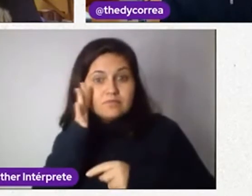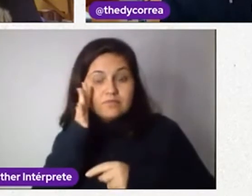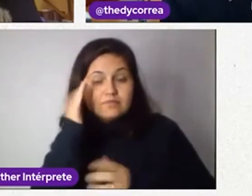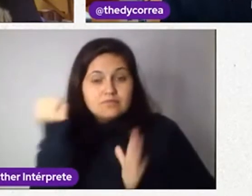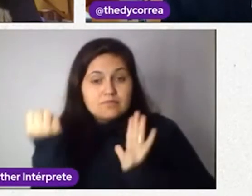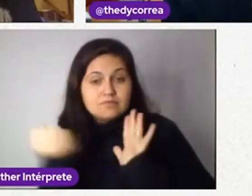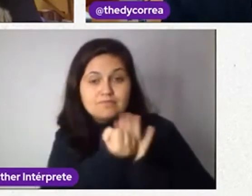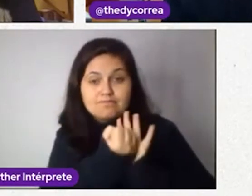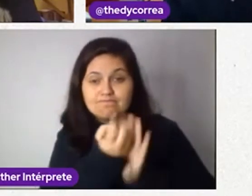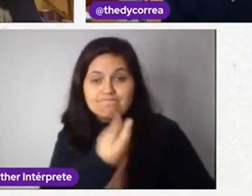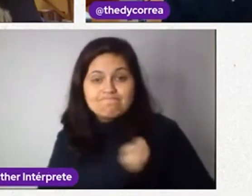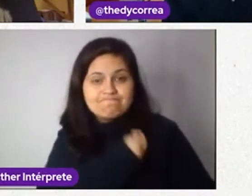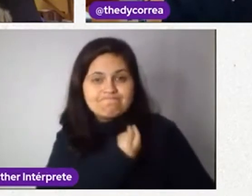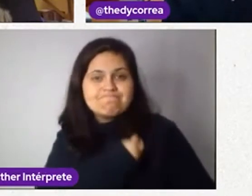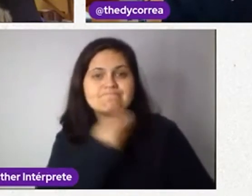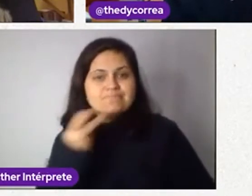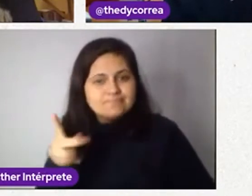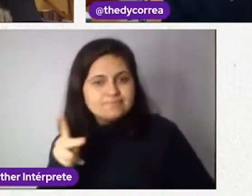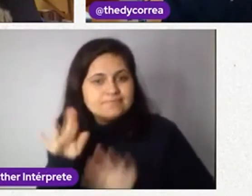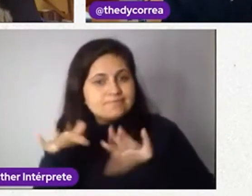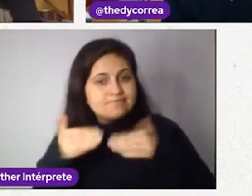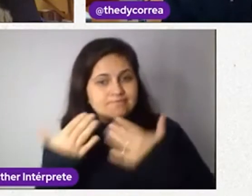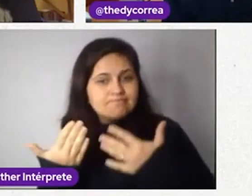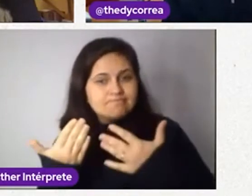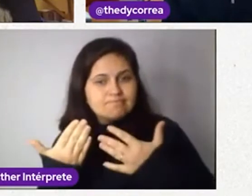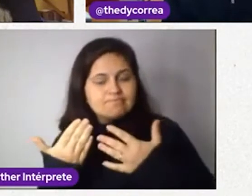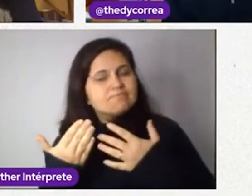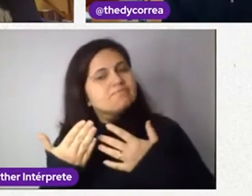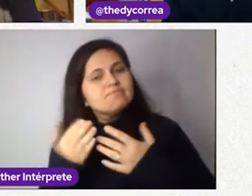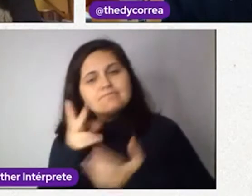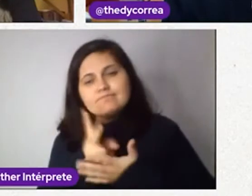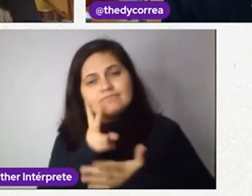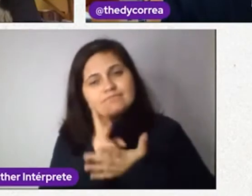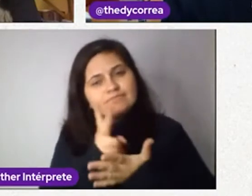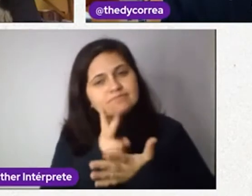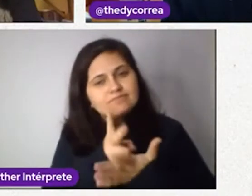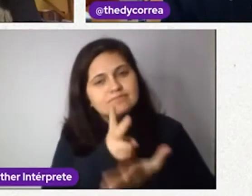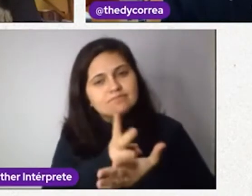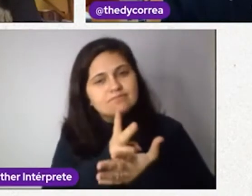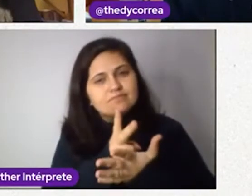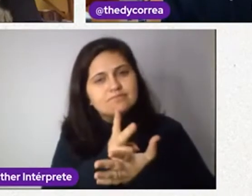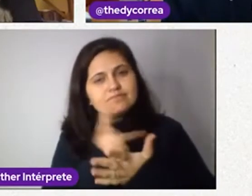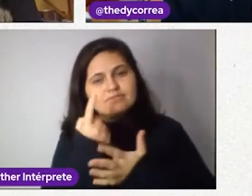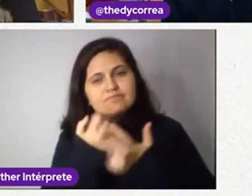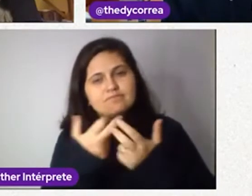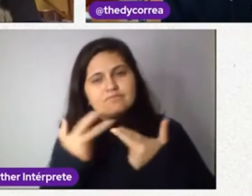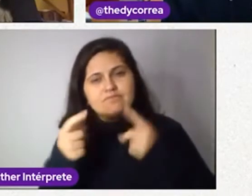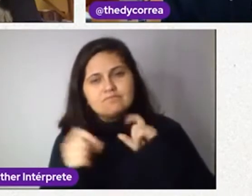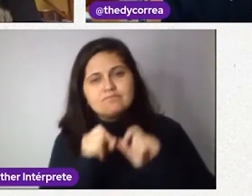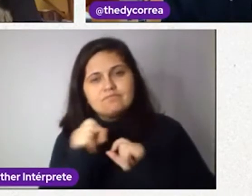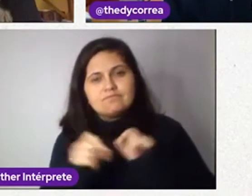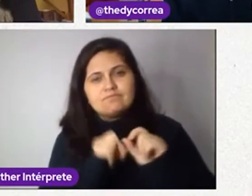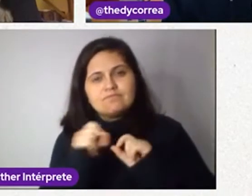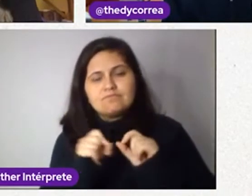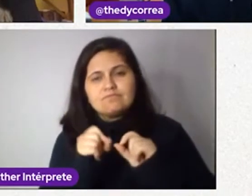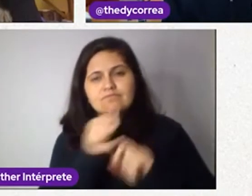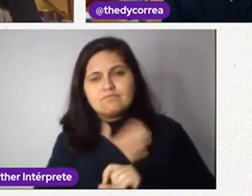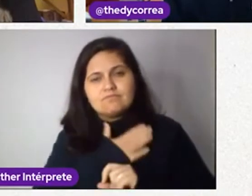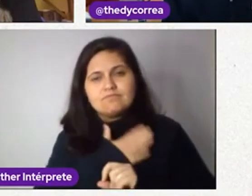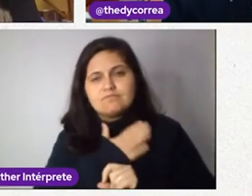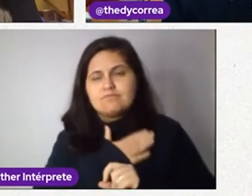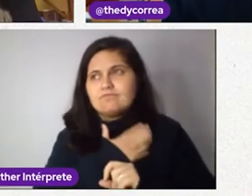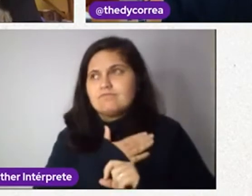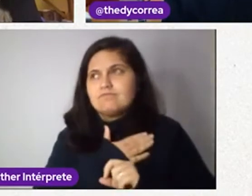dele, entendeu? Uhum. E para sempre, né? Uma coisa que para mim é